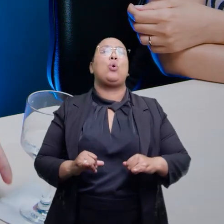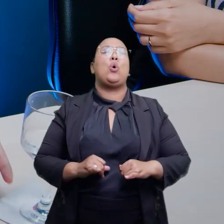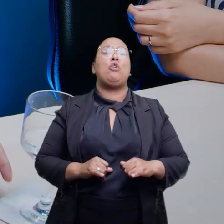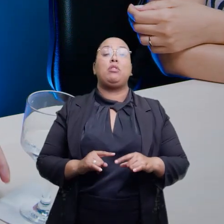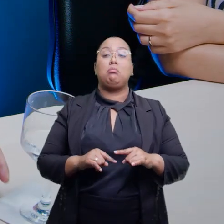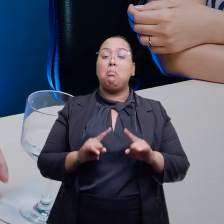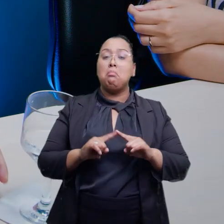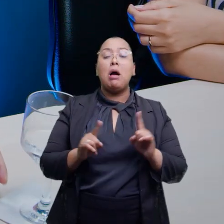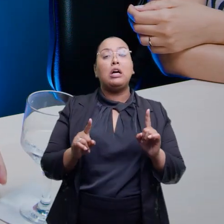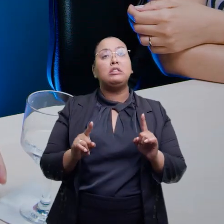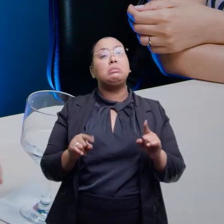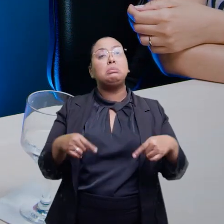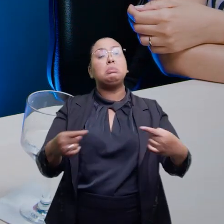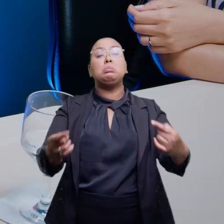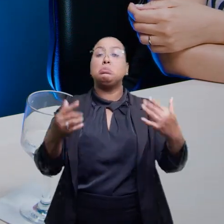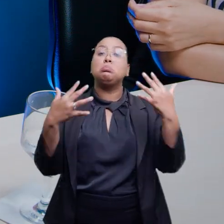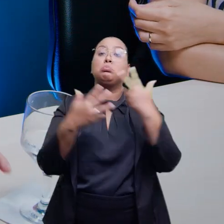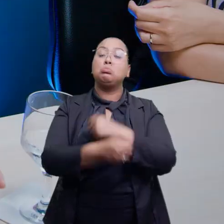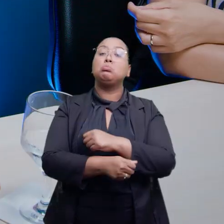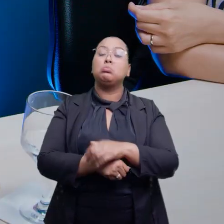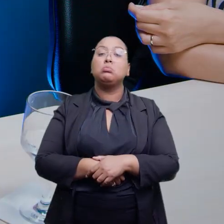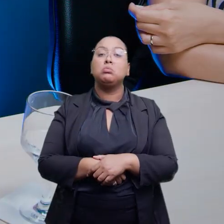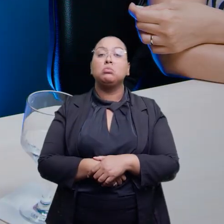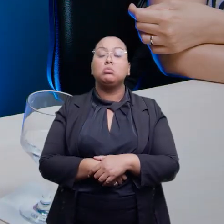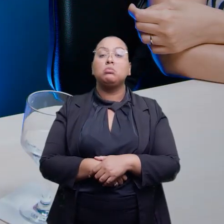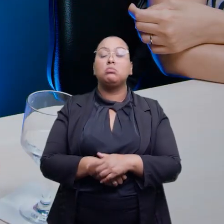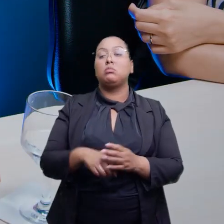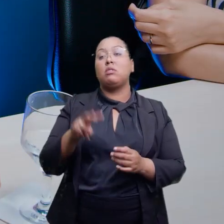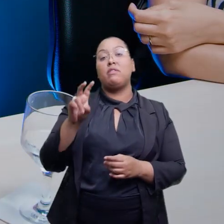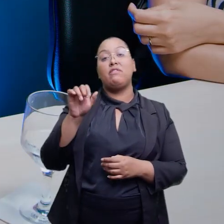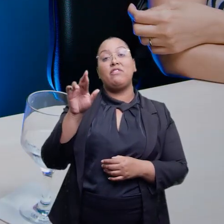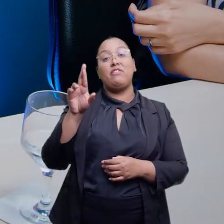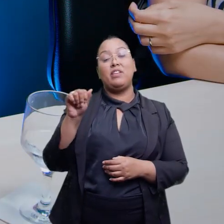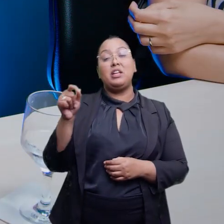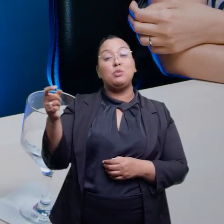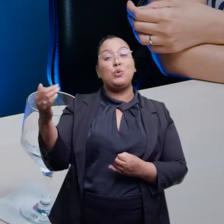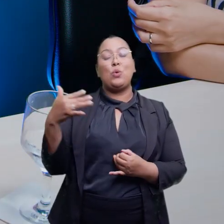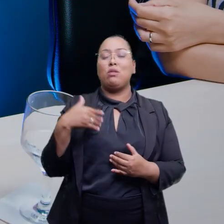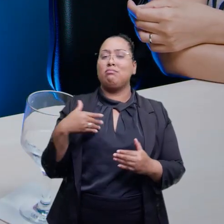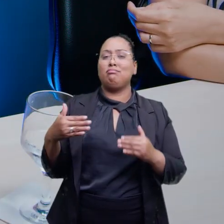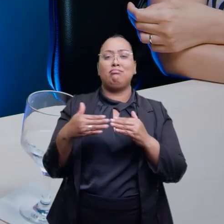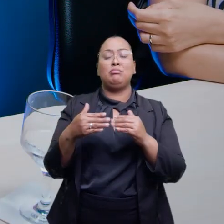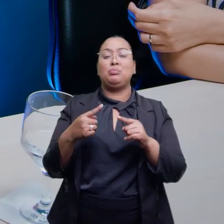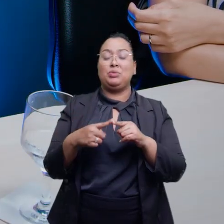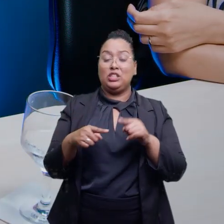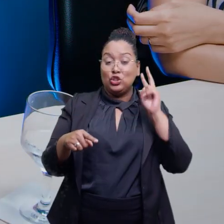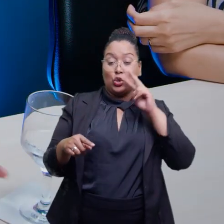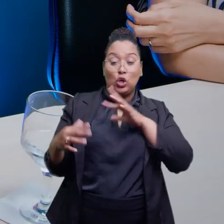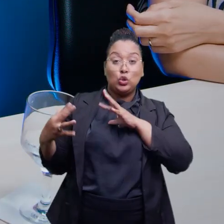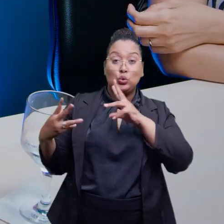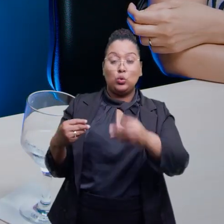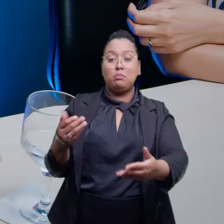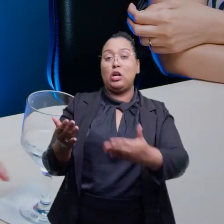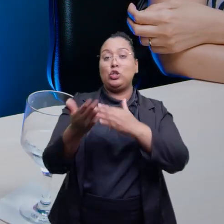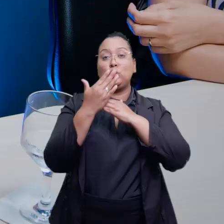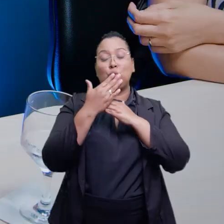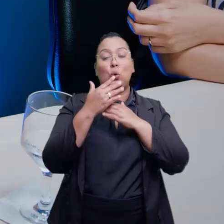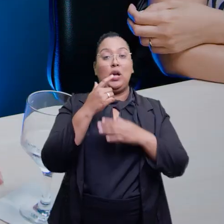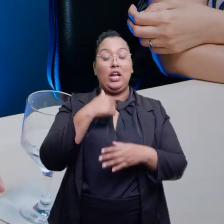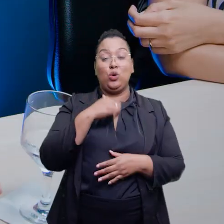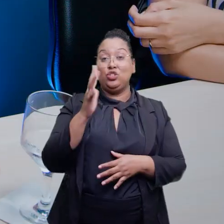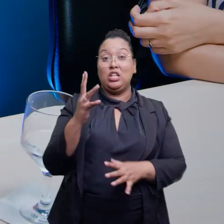muito bonito. Porque, igual a Vera falou, tornou a mulher que eu sou hoje, uma mulher forte. Como eu